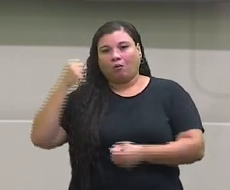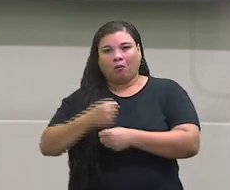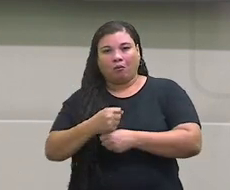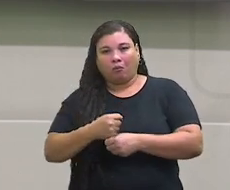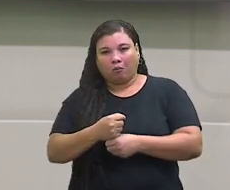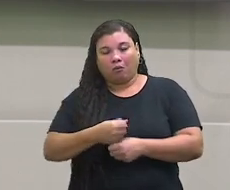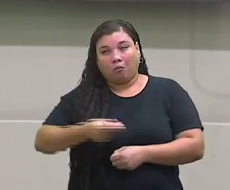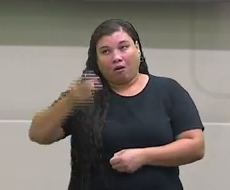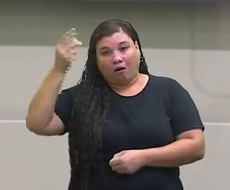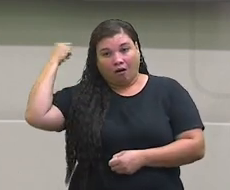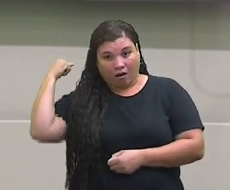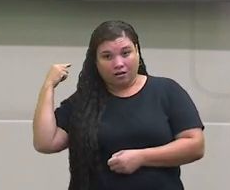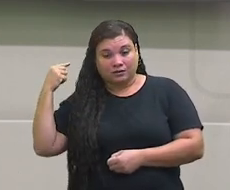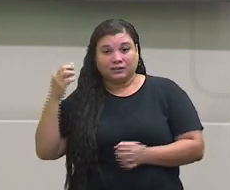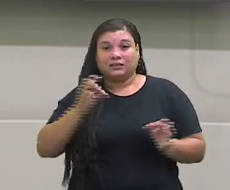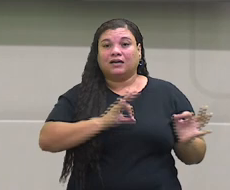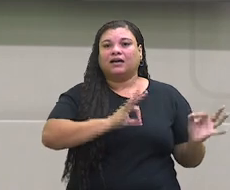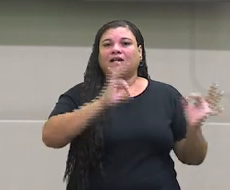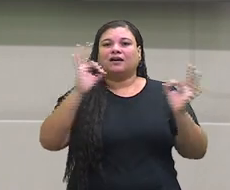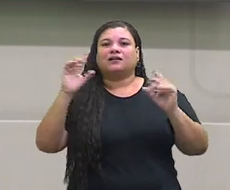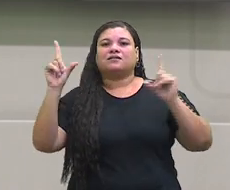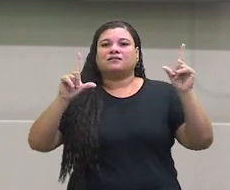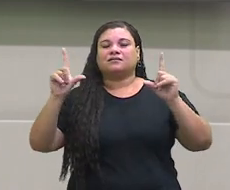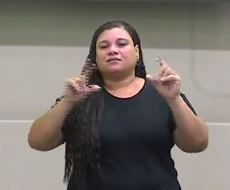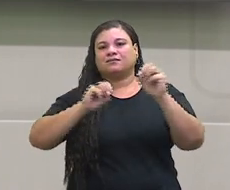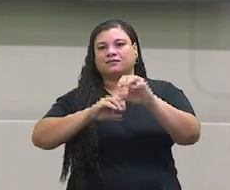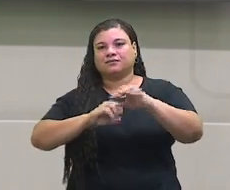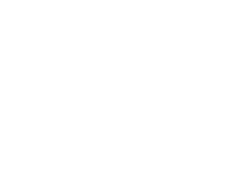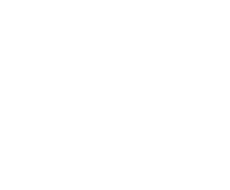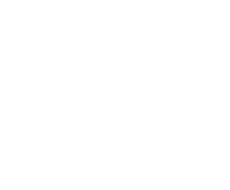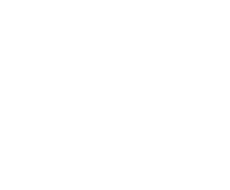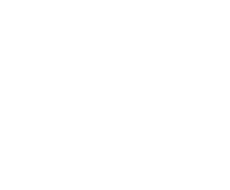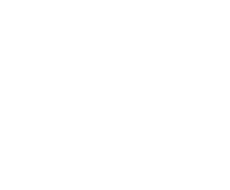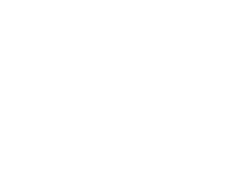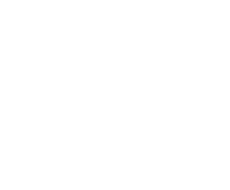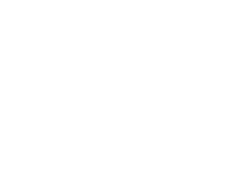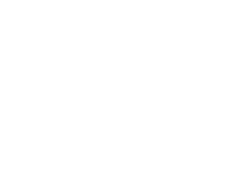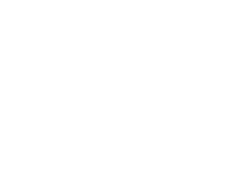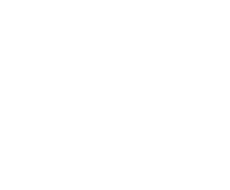de 1986. E para mais curiosidades como esta, fiquem ligados na TV Educação.